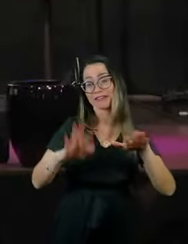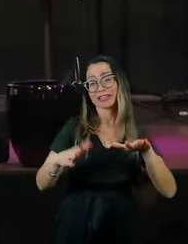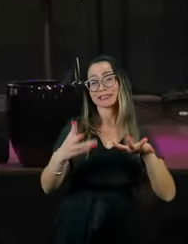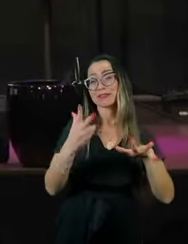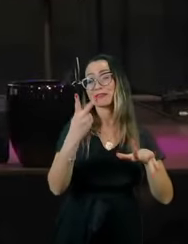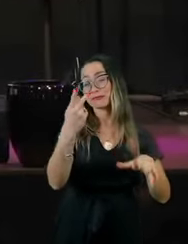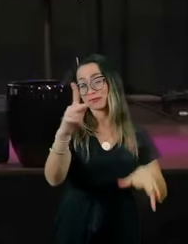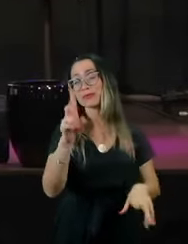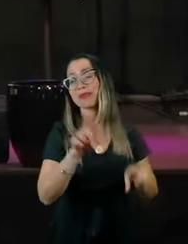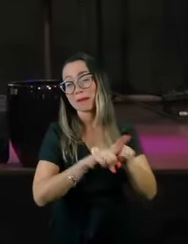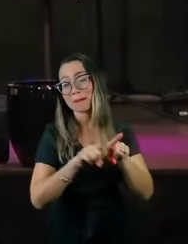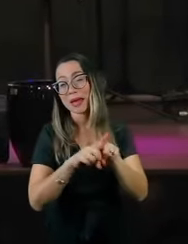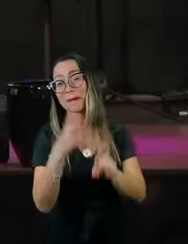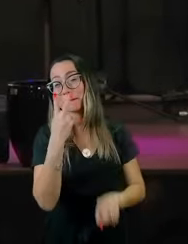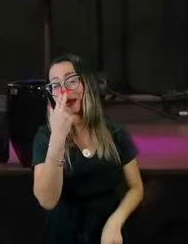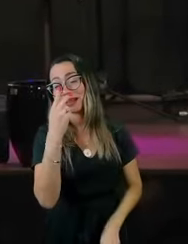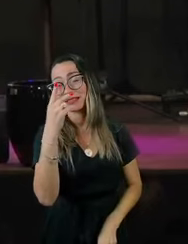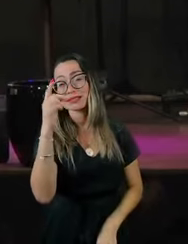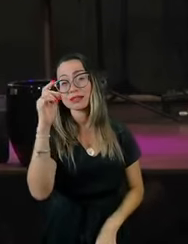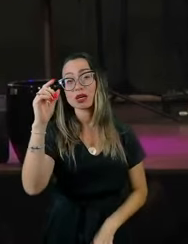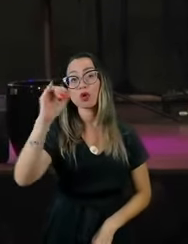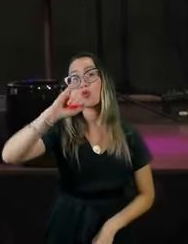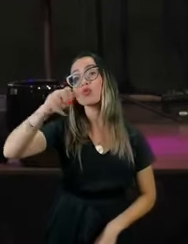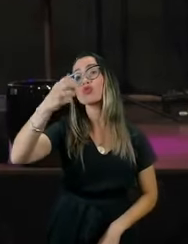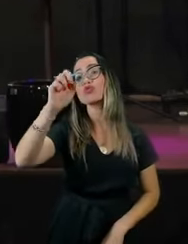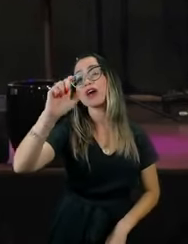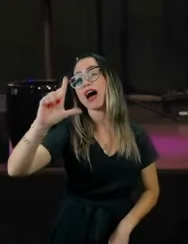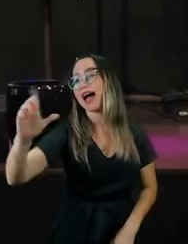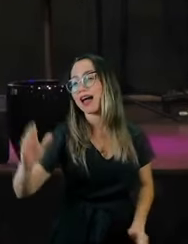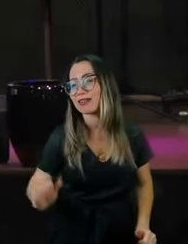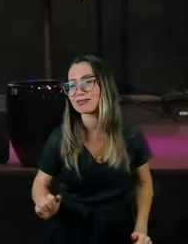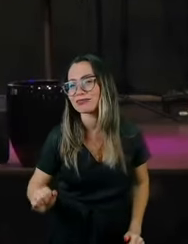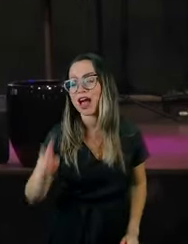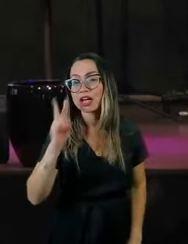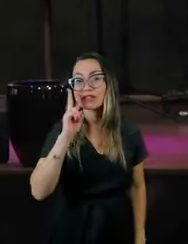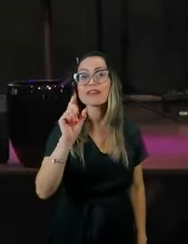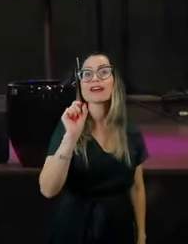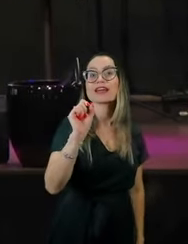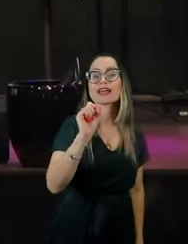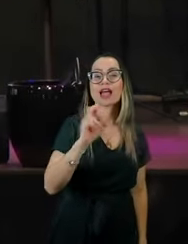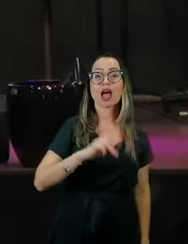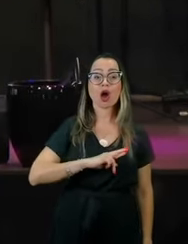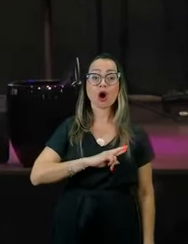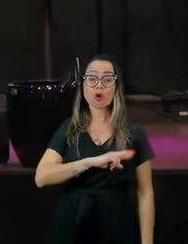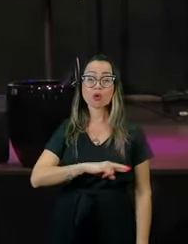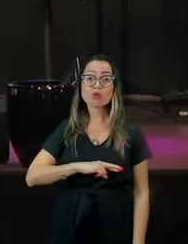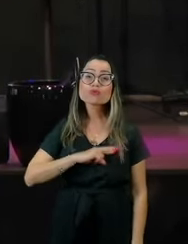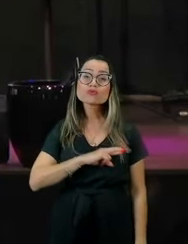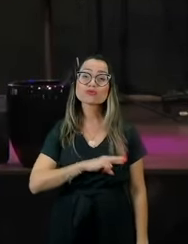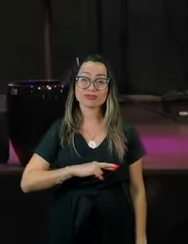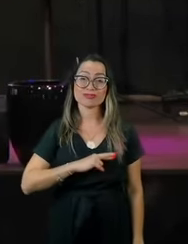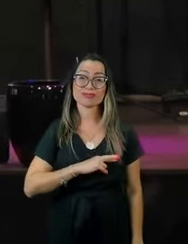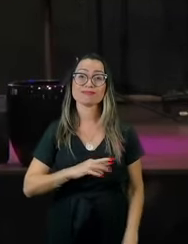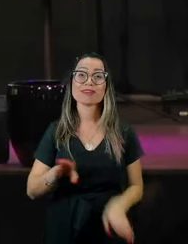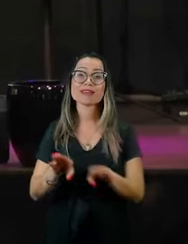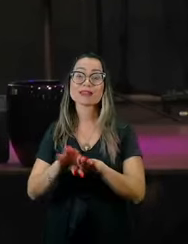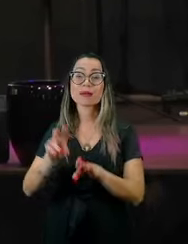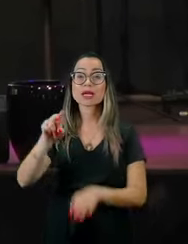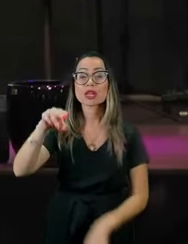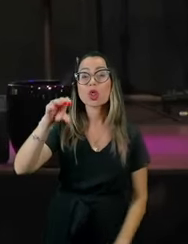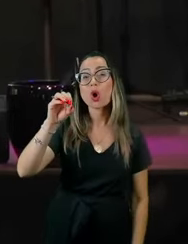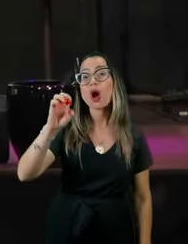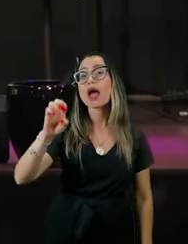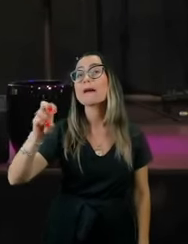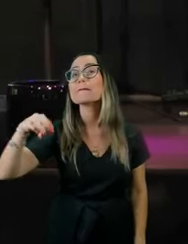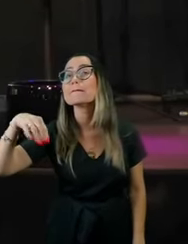casa. A gente vê Ruth e Noemi. A gente vê que Ruth mudou completamente a perspectiva de Noemi.